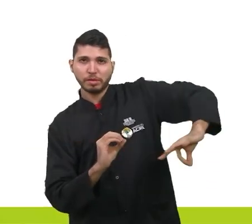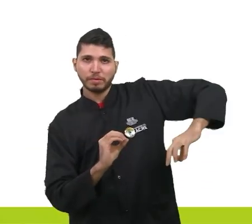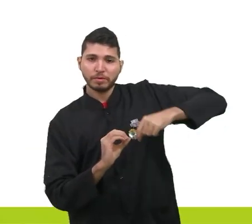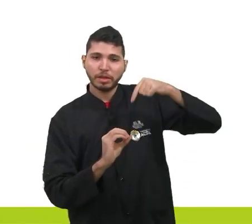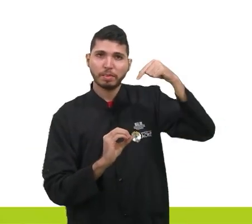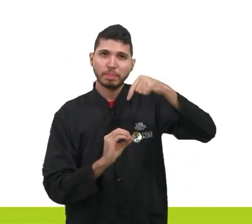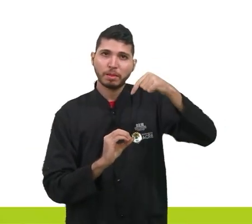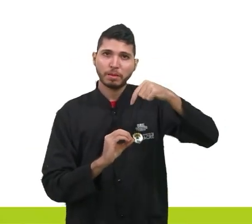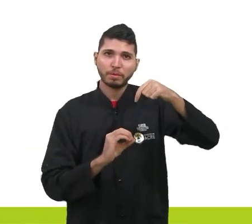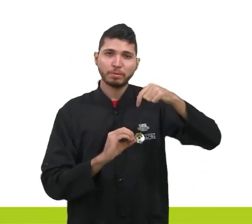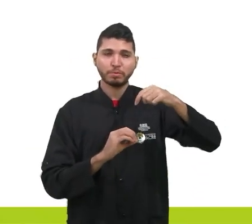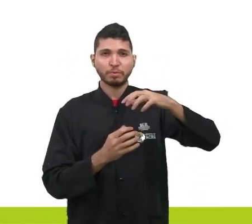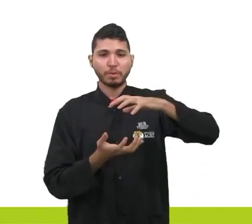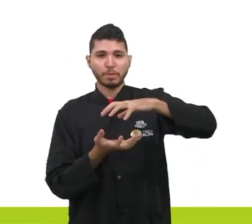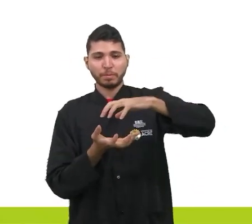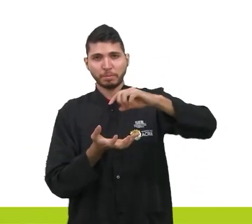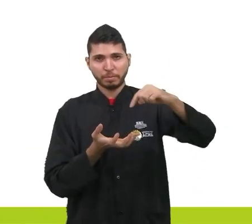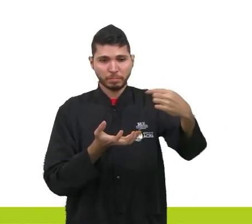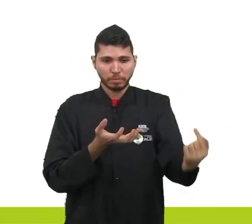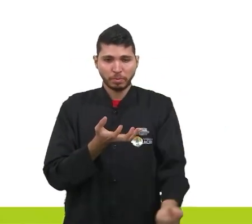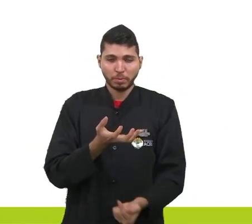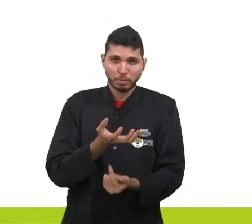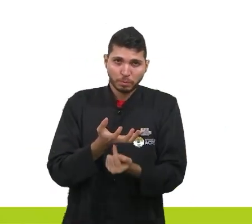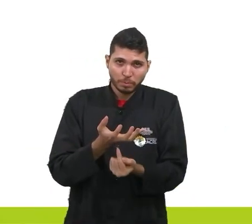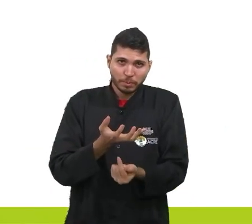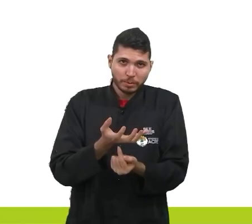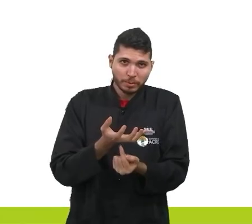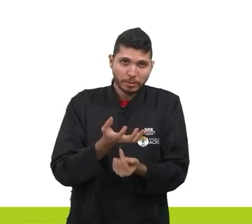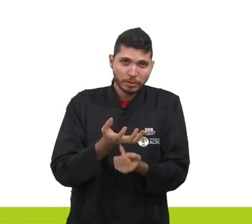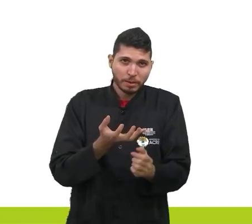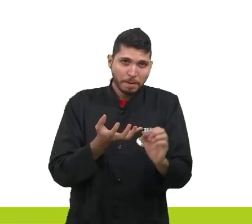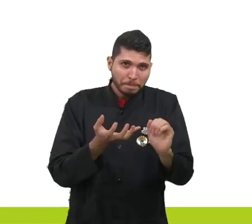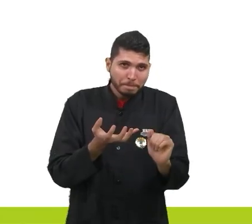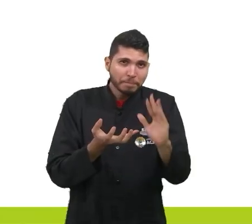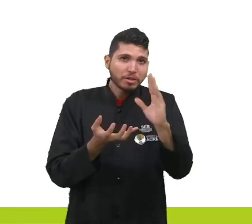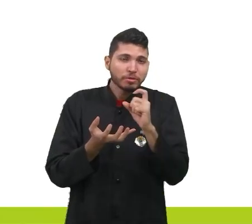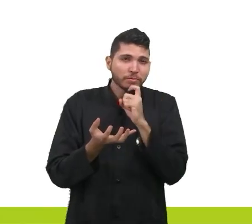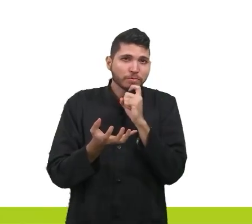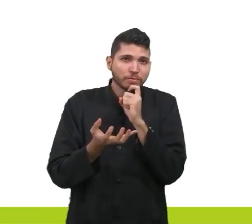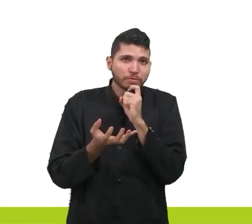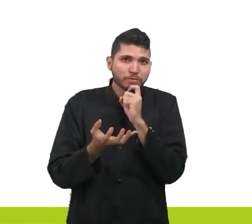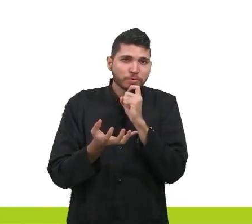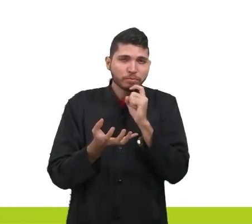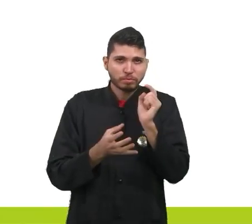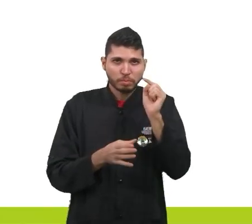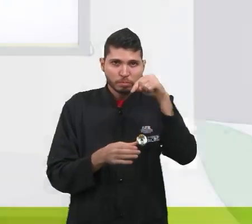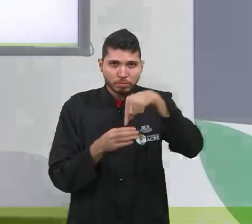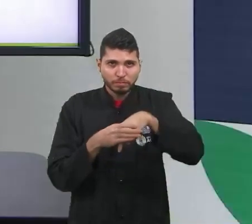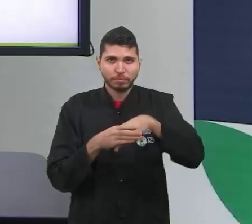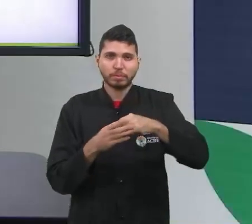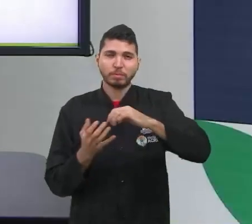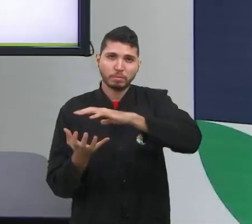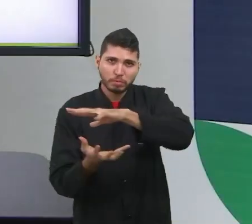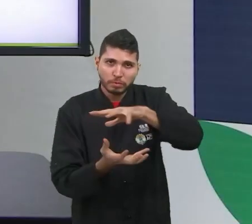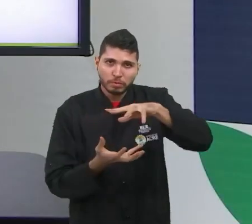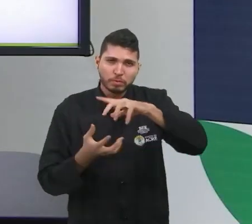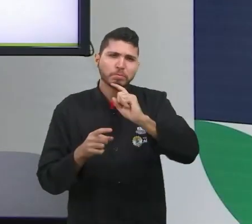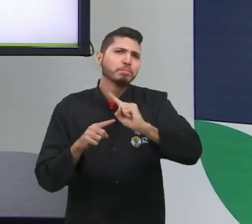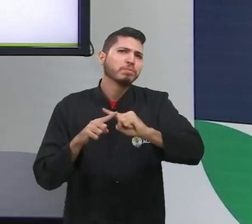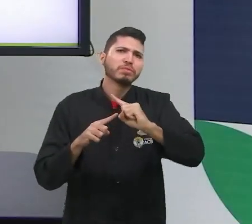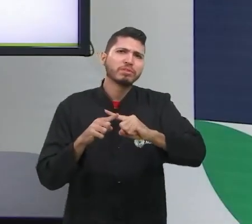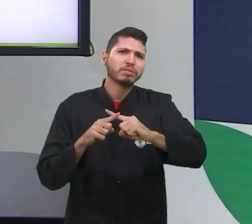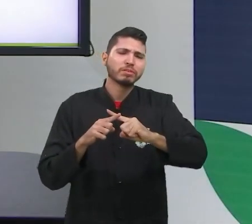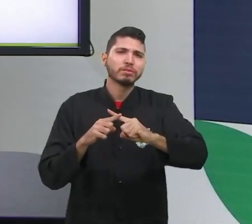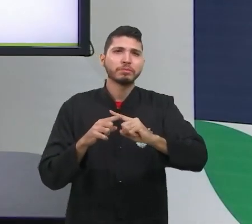polos. Lembrando que essa é a região mais fria da superfície terrestre. Mas por que ela é a região mais fria? Porque